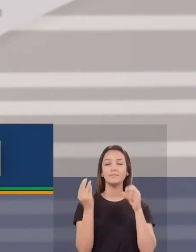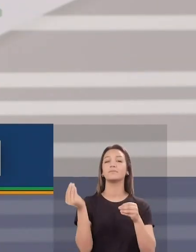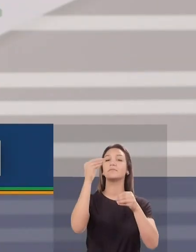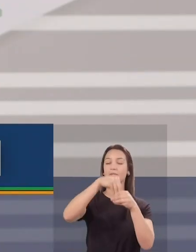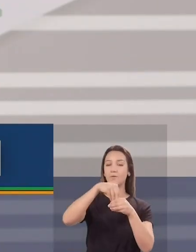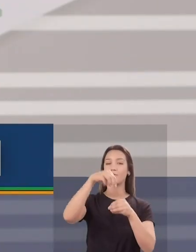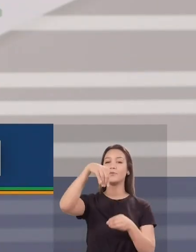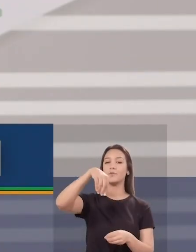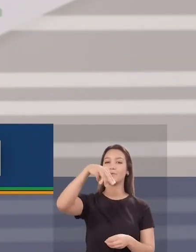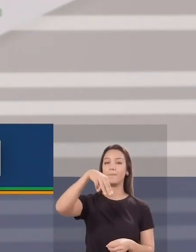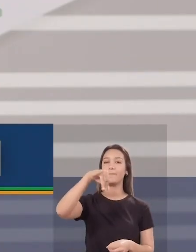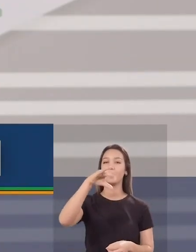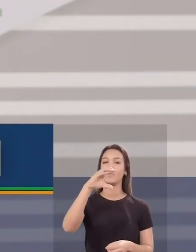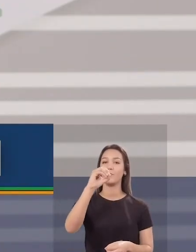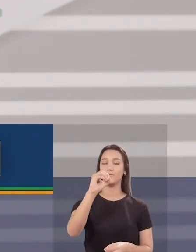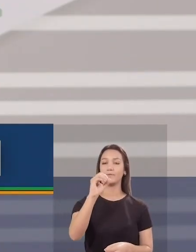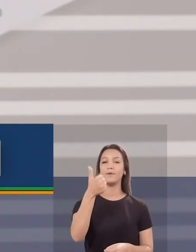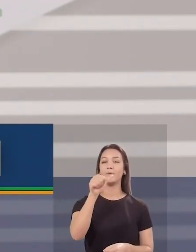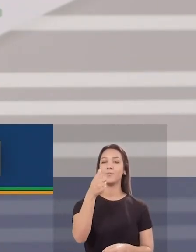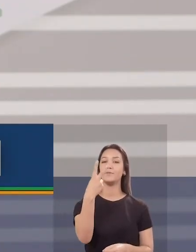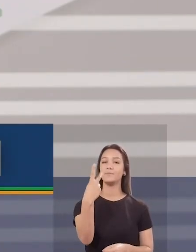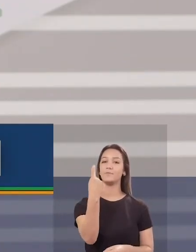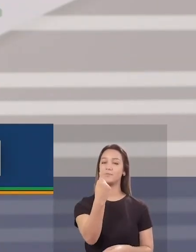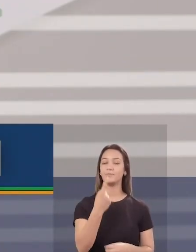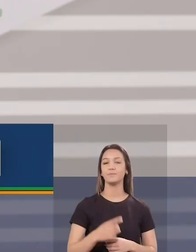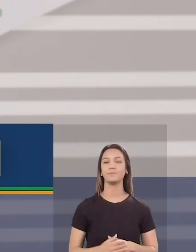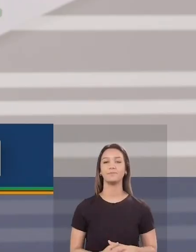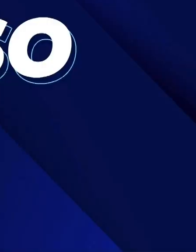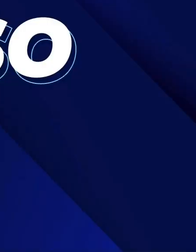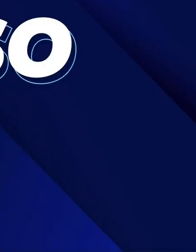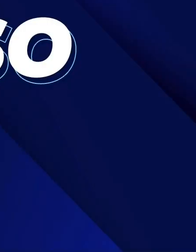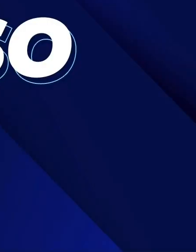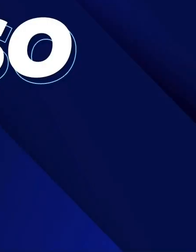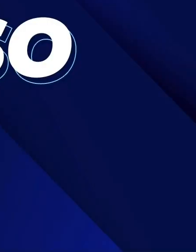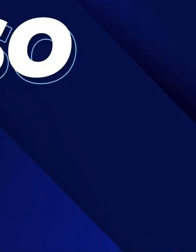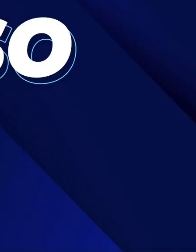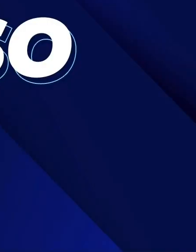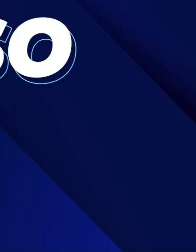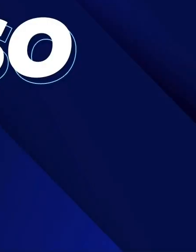pague mico para deputado federal, vote no mico 1121.